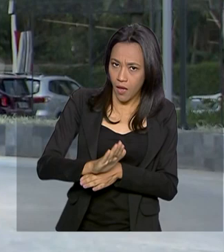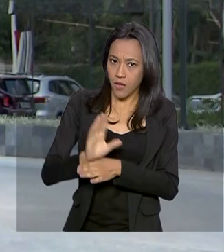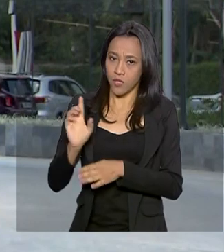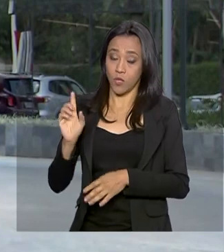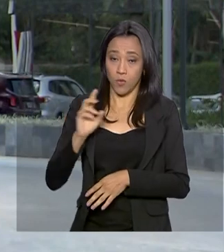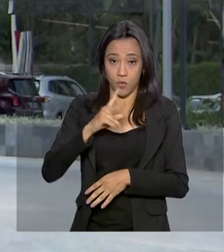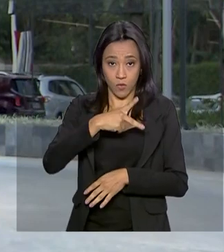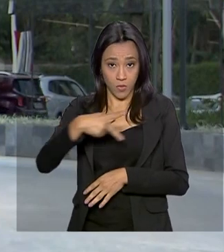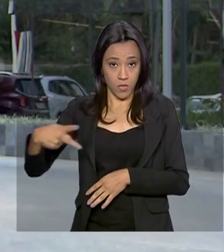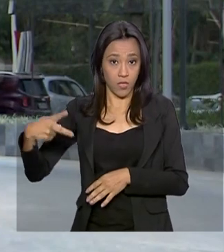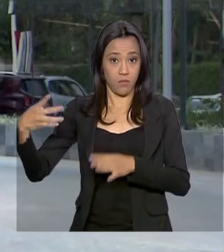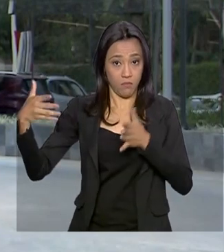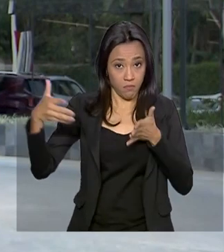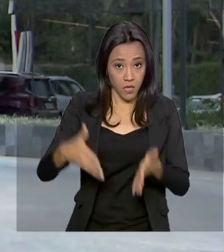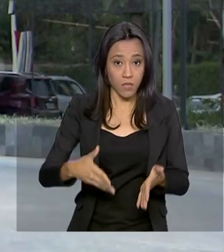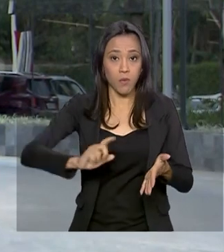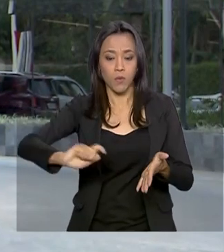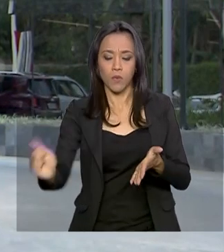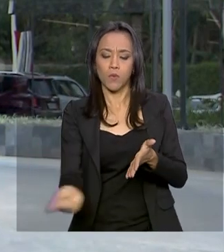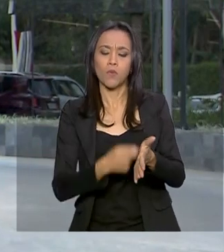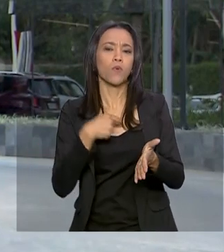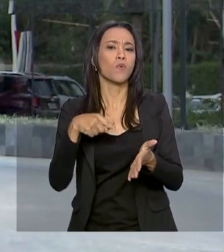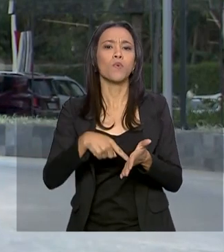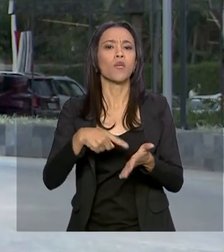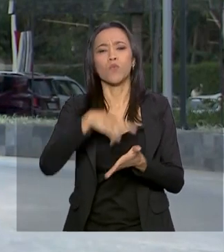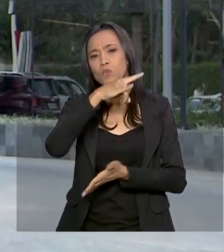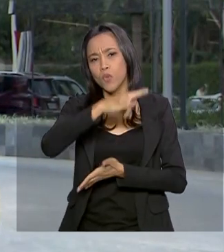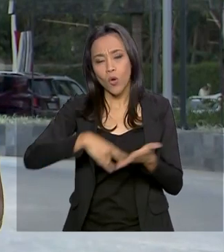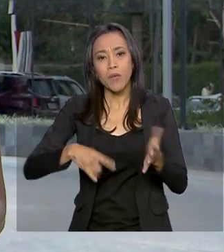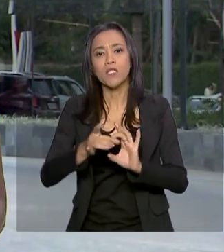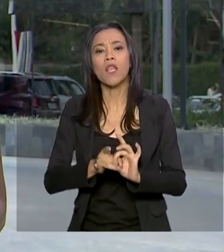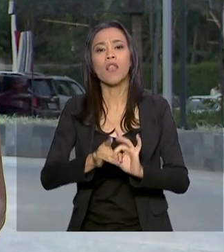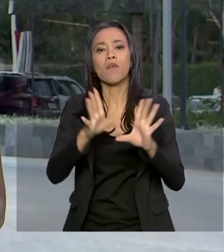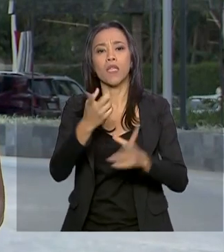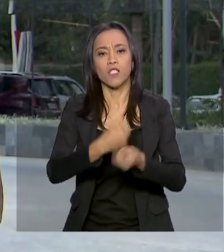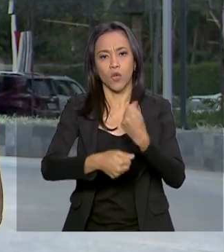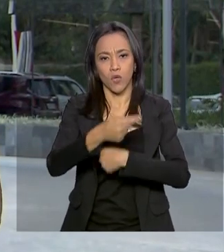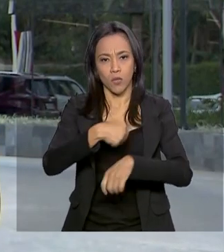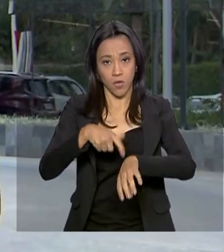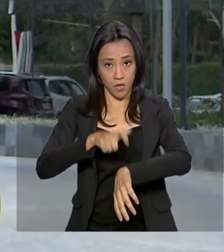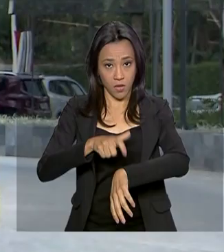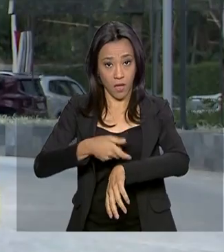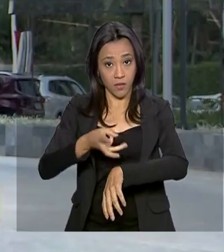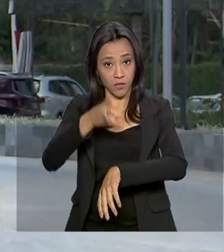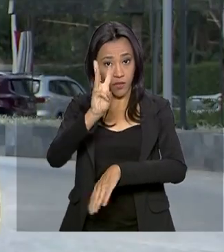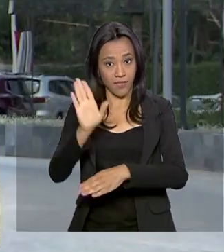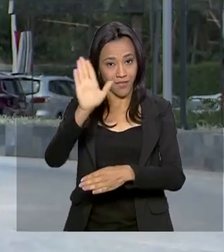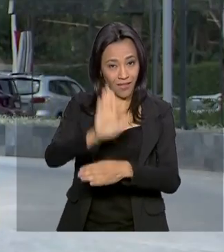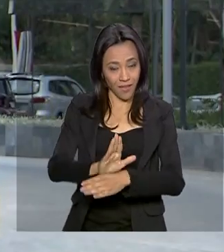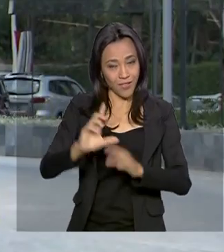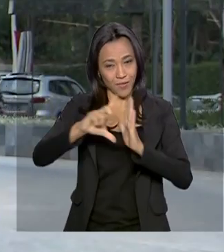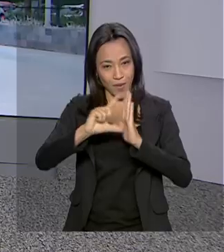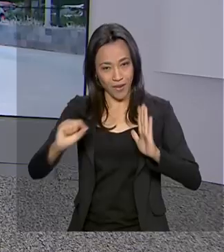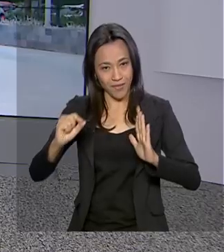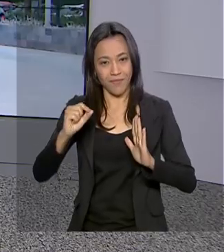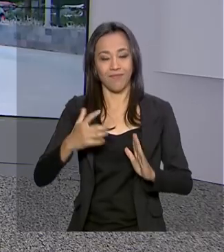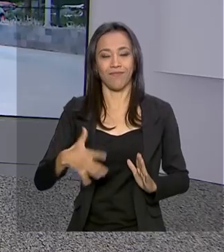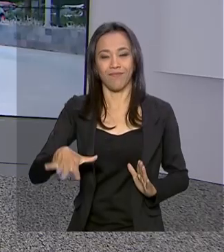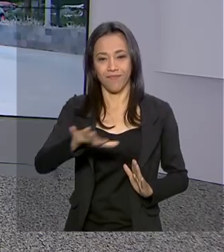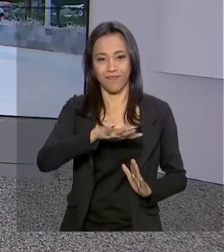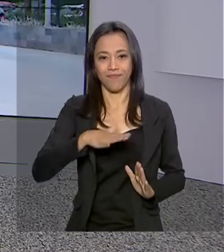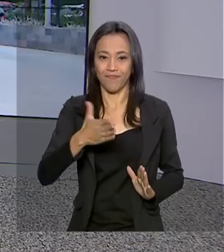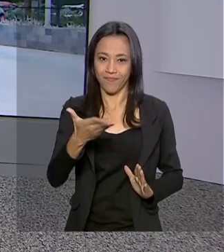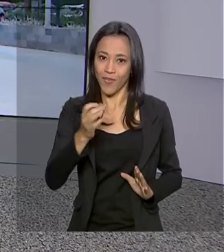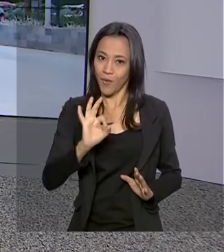medida provisória da liberdade econômica a solenidade vai ser às três da tarde no palácio do planalto roberto está